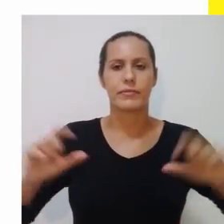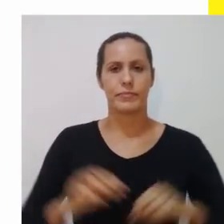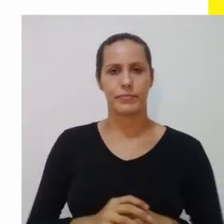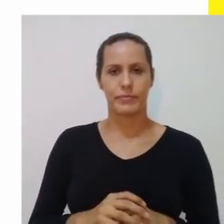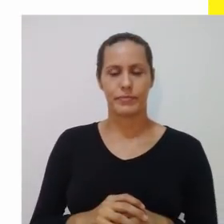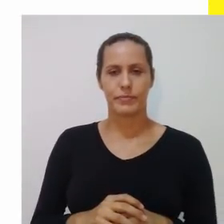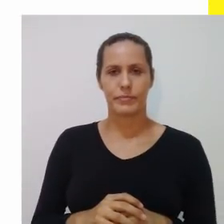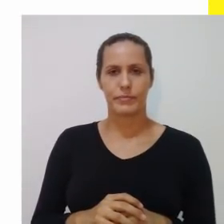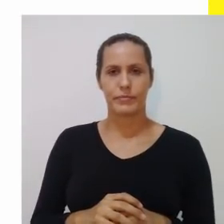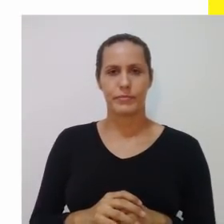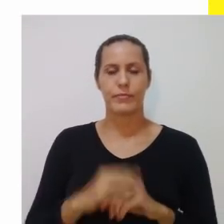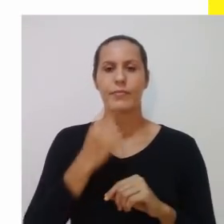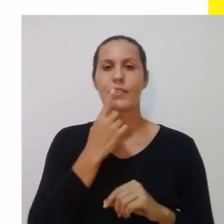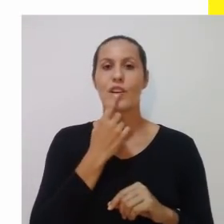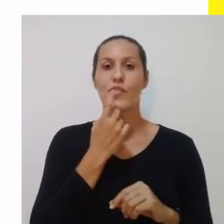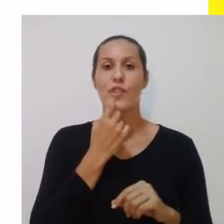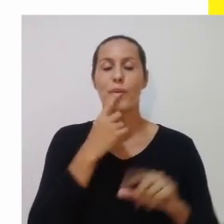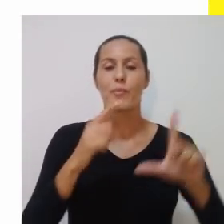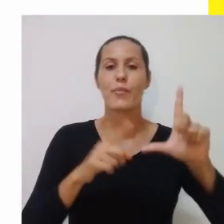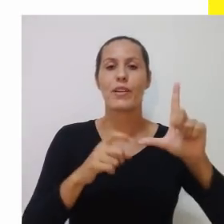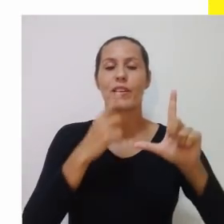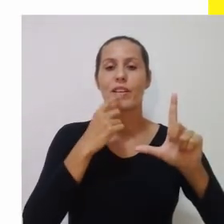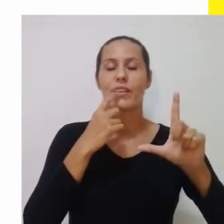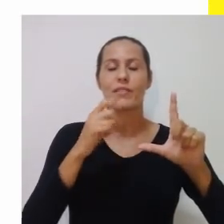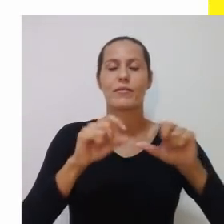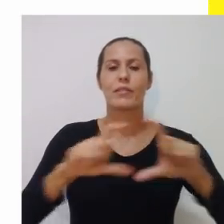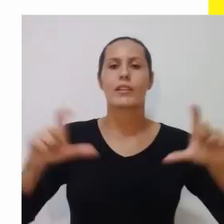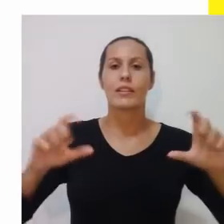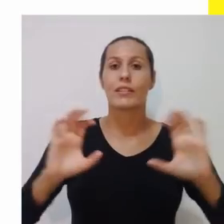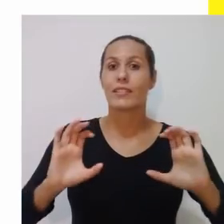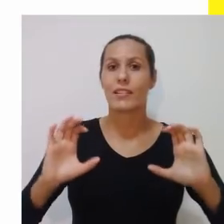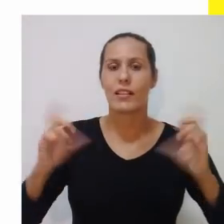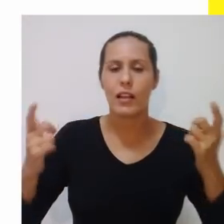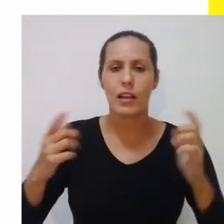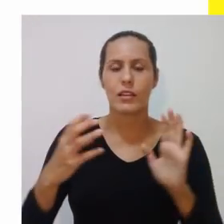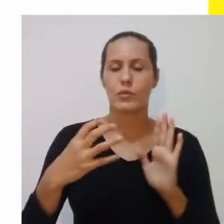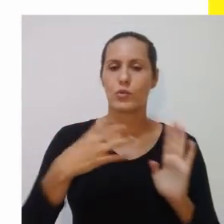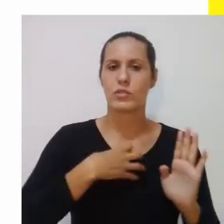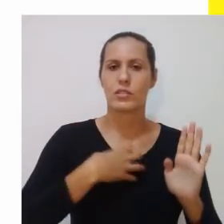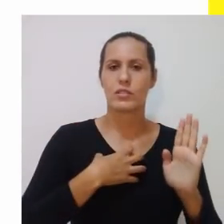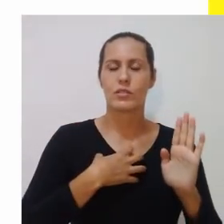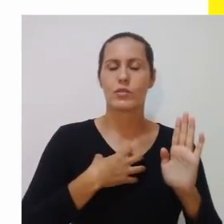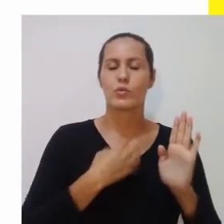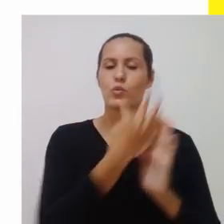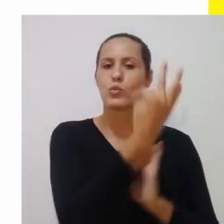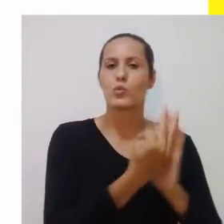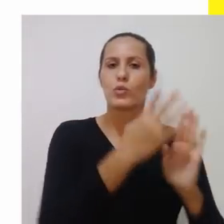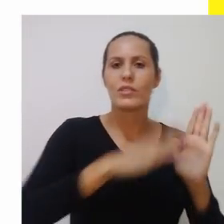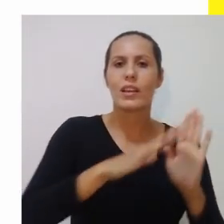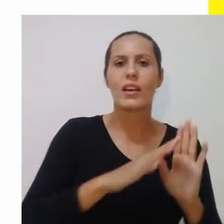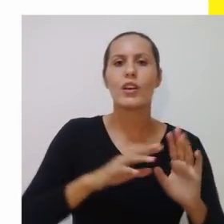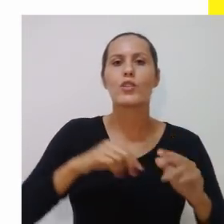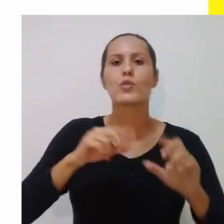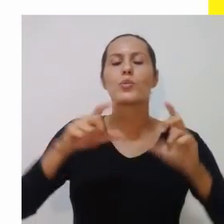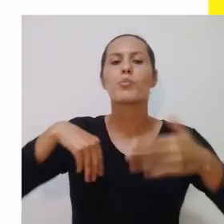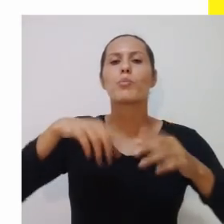em destaque em vermelho. O sentido global desse texto, com certeza, gira em torno